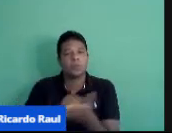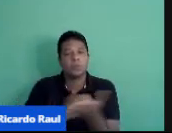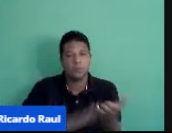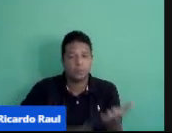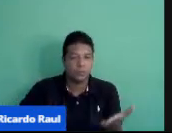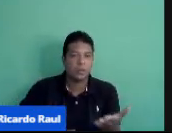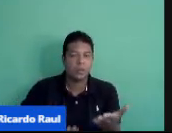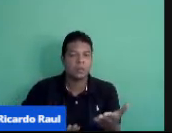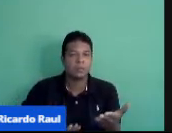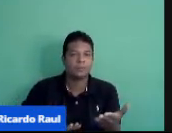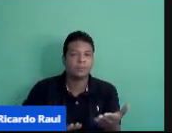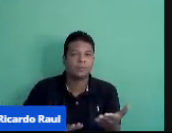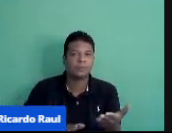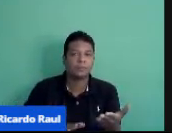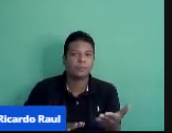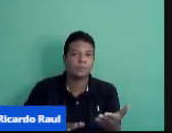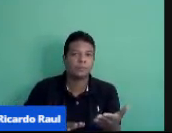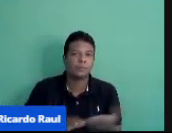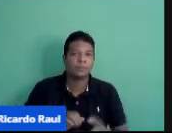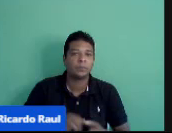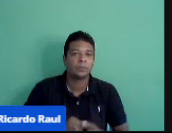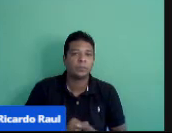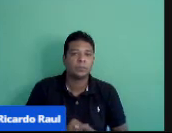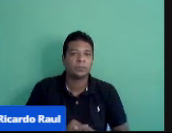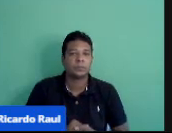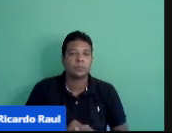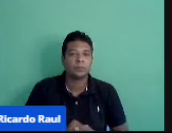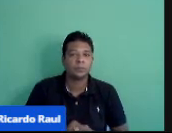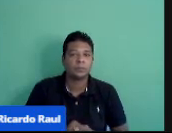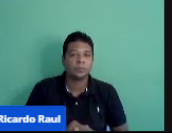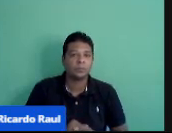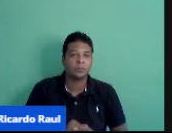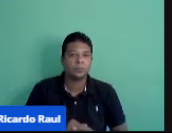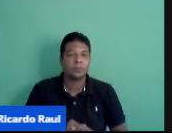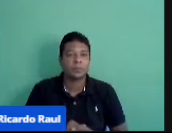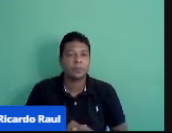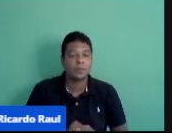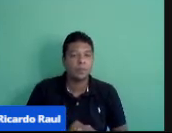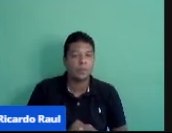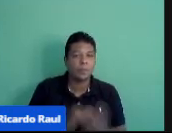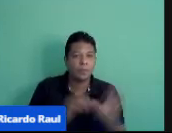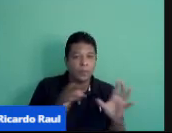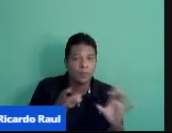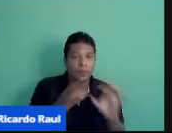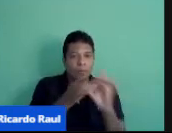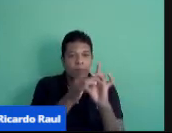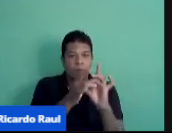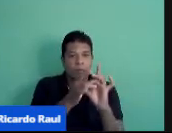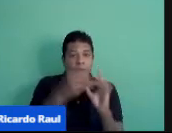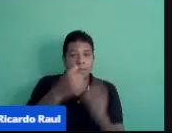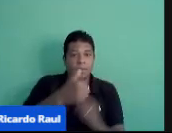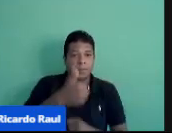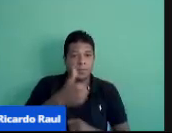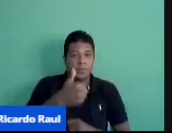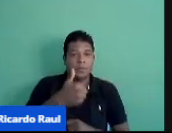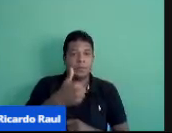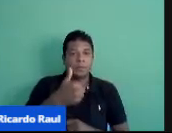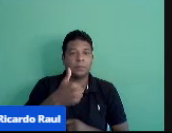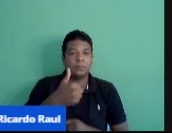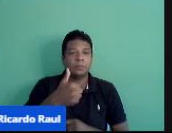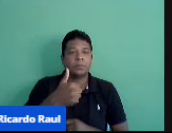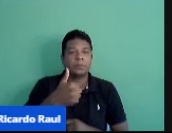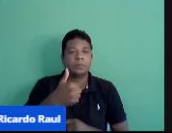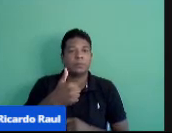essa atividade lá no primeiro caderno, né? Mas que dá para fazer um link com aquela atividade do primeiro caderno lá, né? Que aí você já